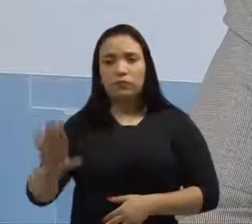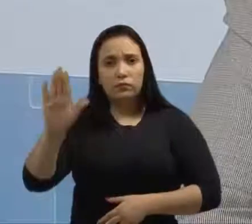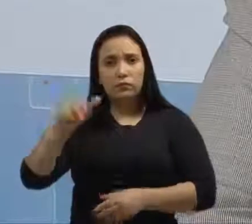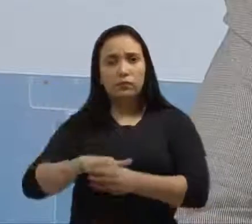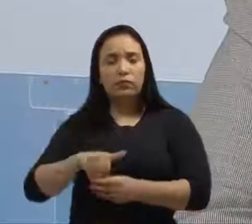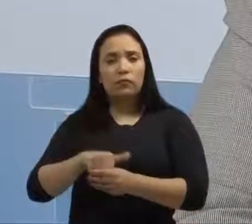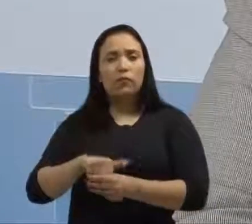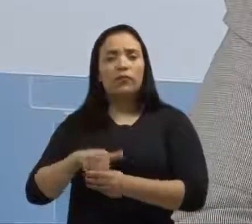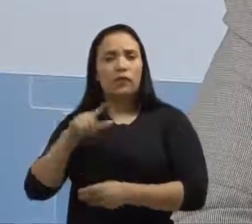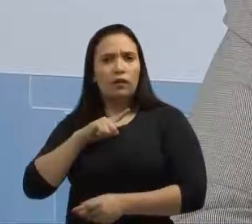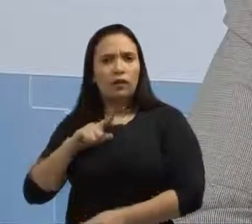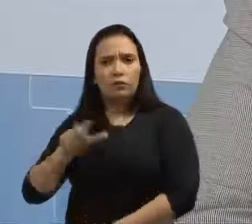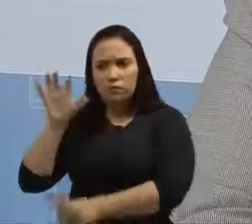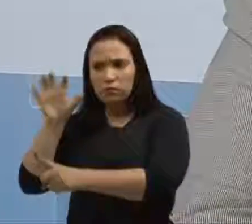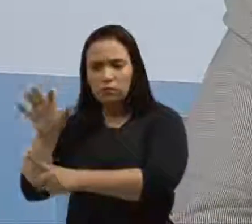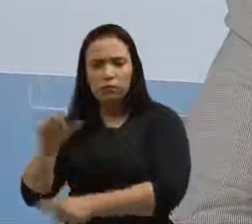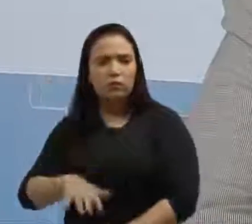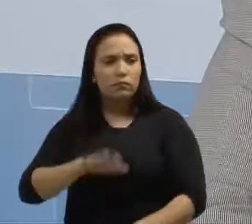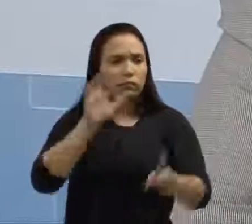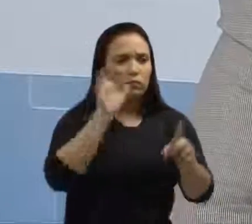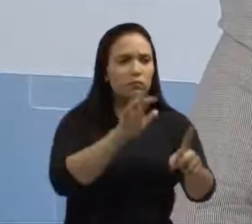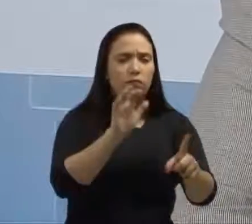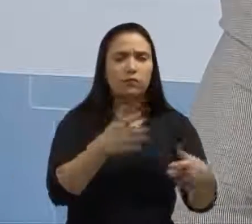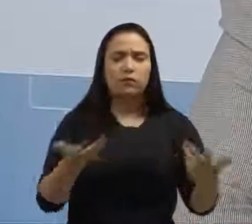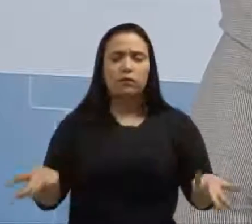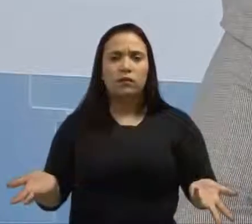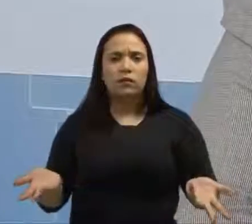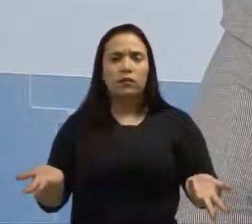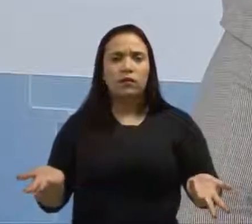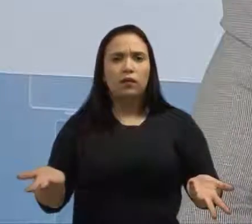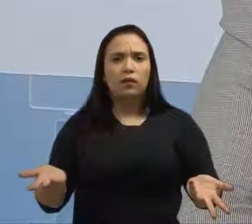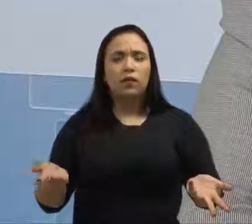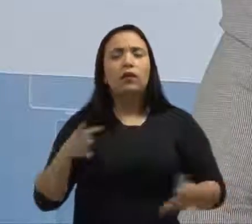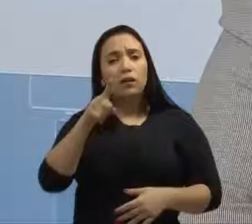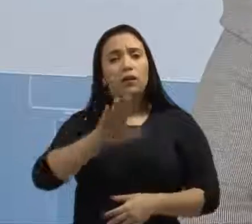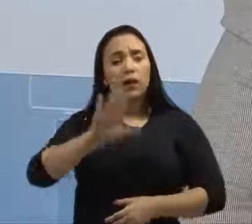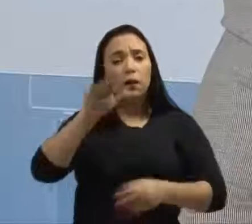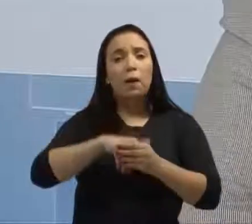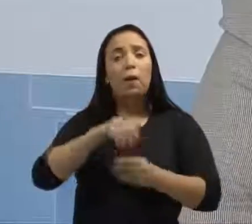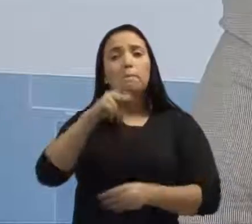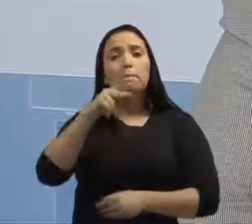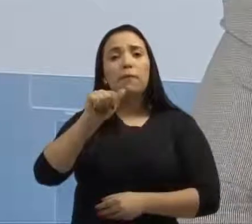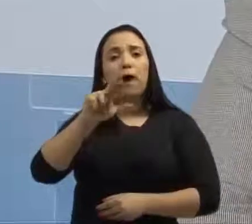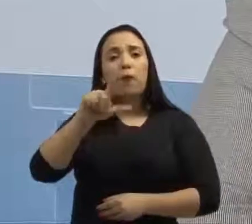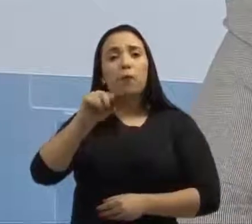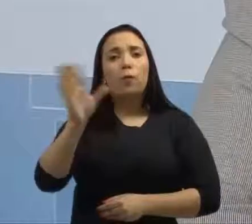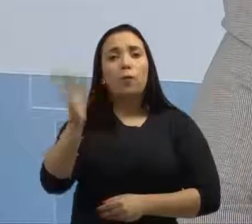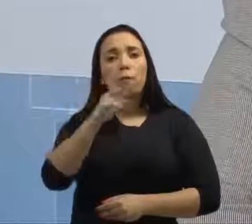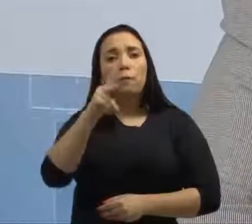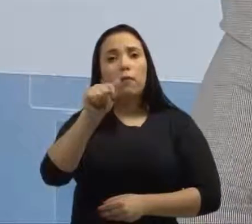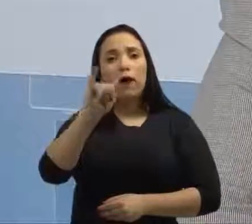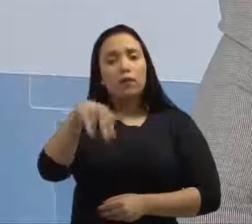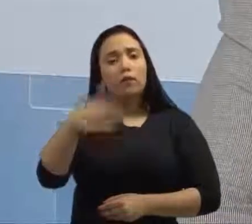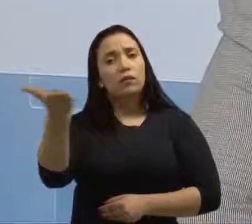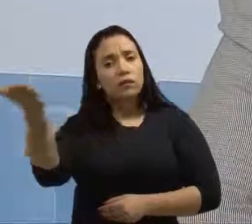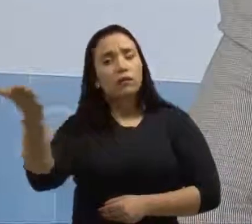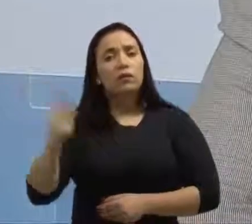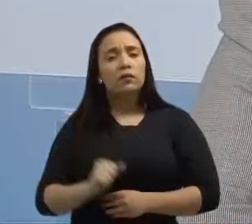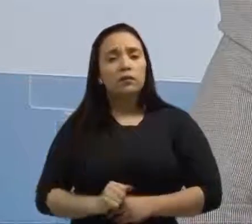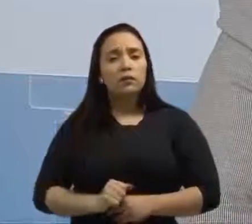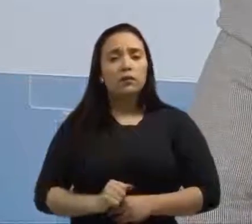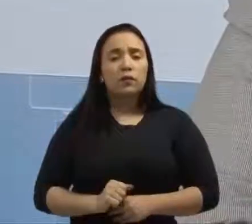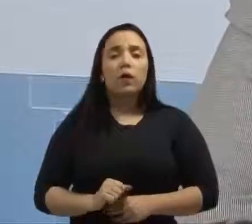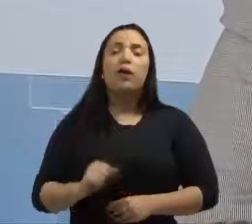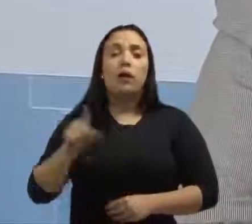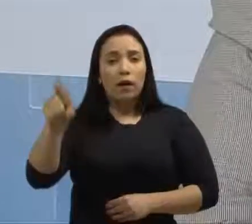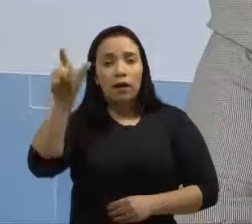candidato, ele foi perseguido. Eu vou dar sugestão, aí o Luiz entra, depois da minha sugestão. Por que vocês não lançam o Paulo Paim, para ver se a Polícia Federal vai na casa do Paulo